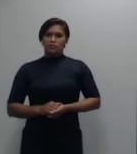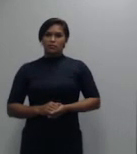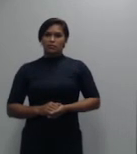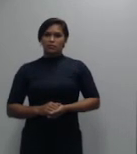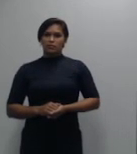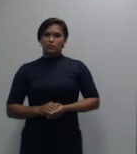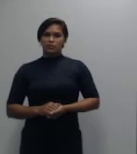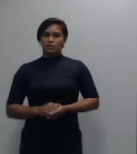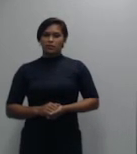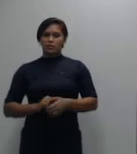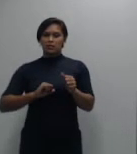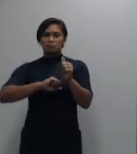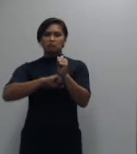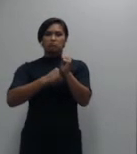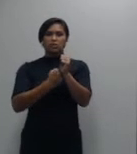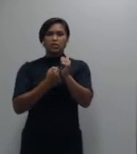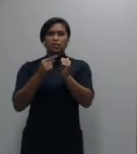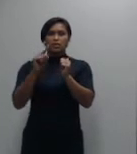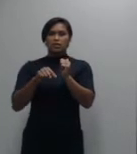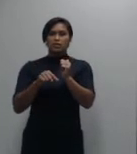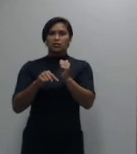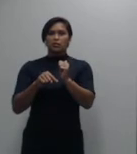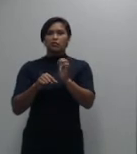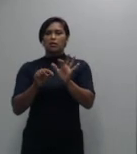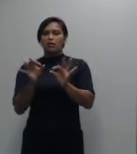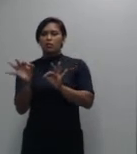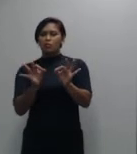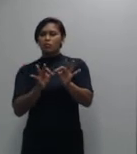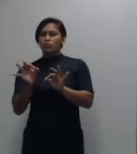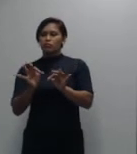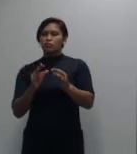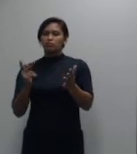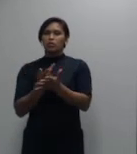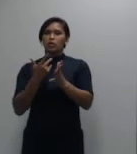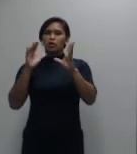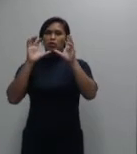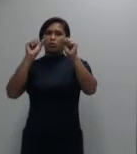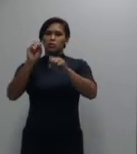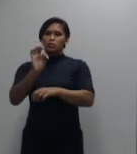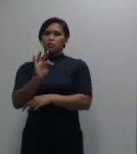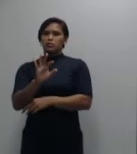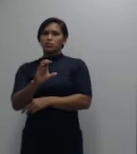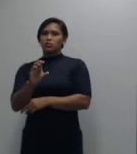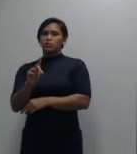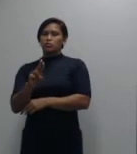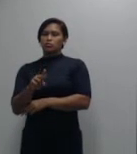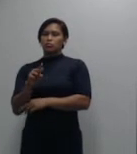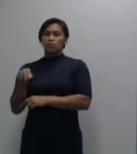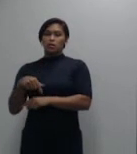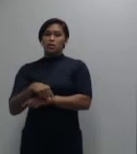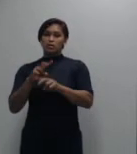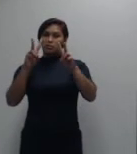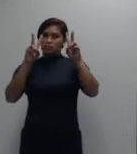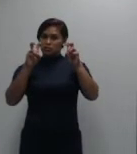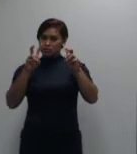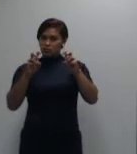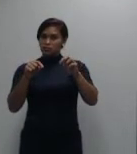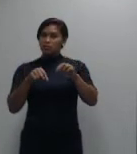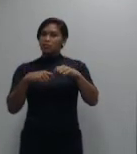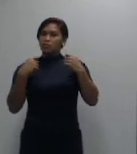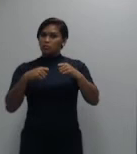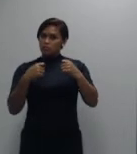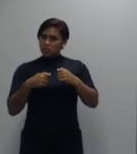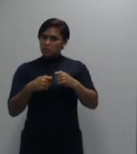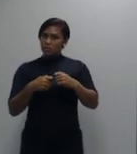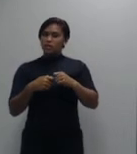trocar o funcionamento do tribunal de contas essa matéria deve ficar